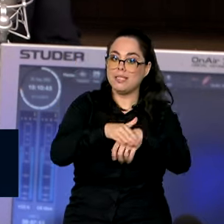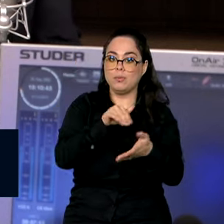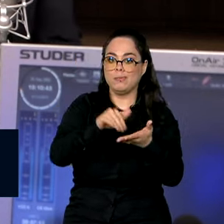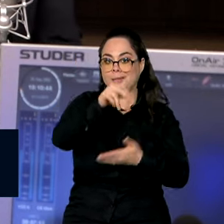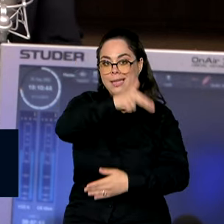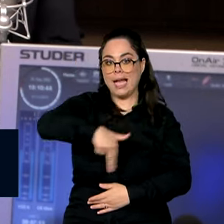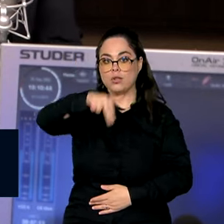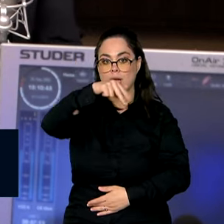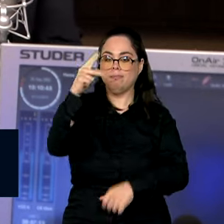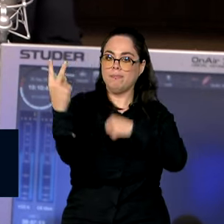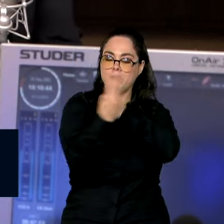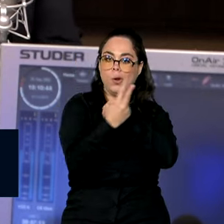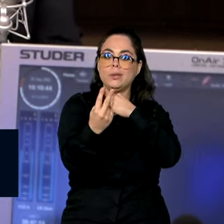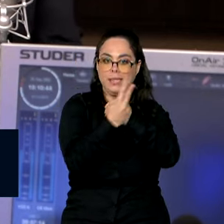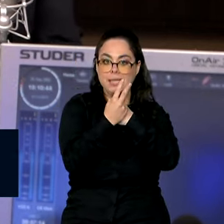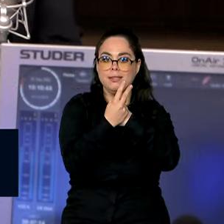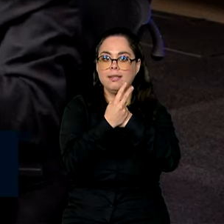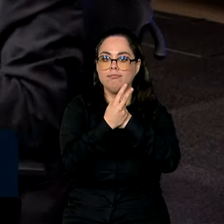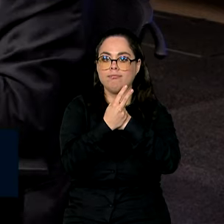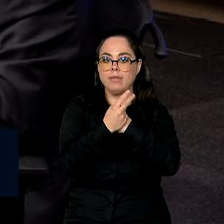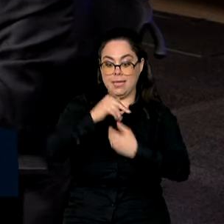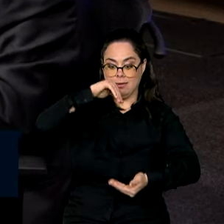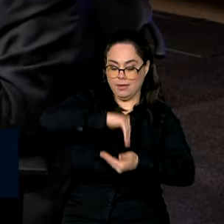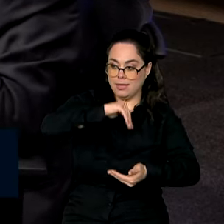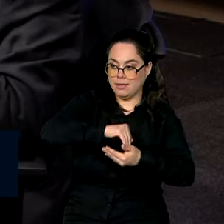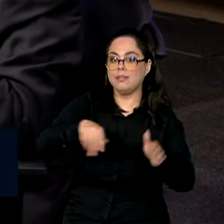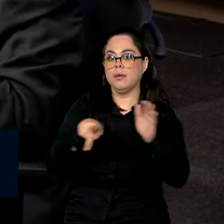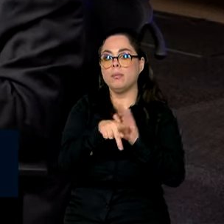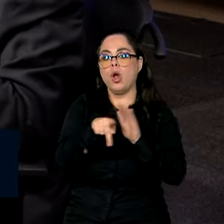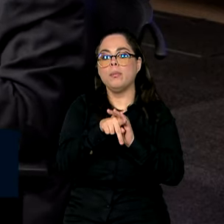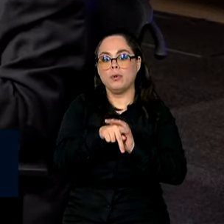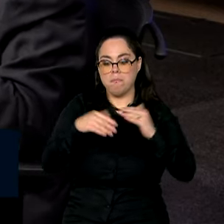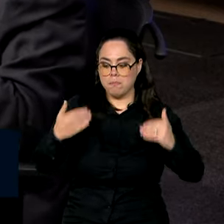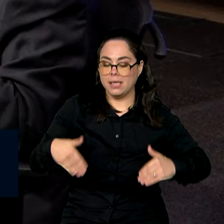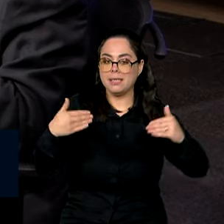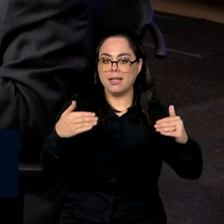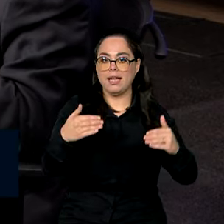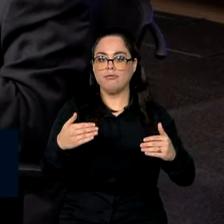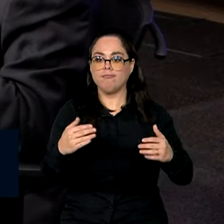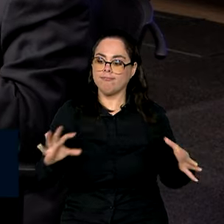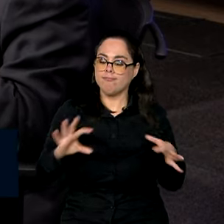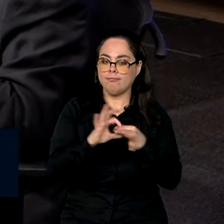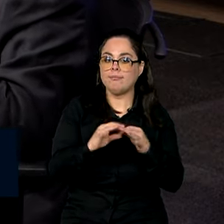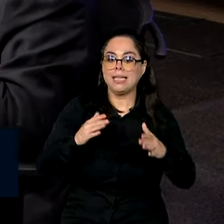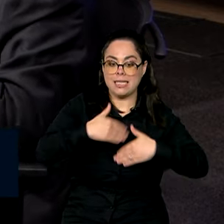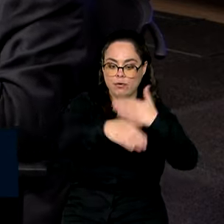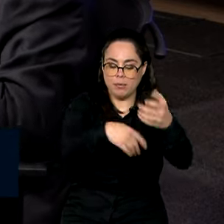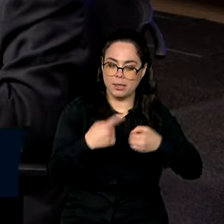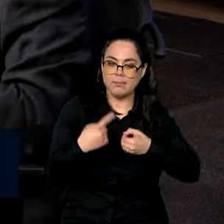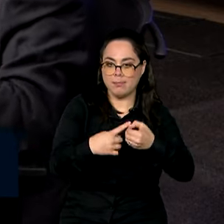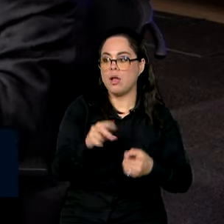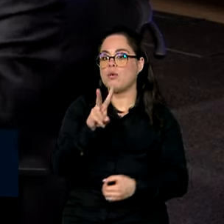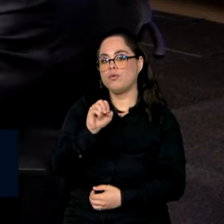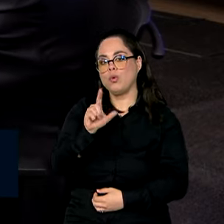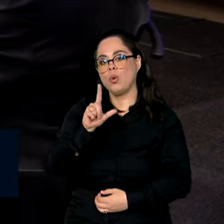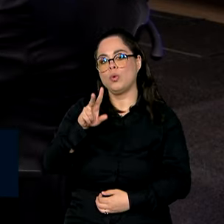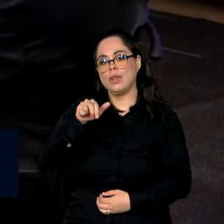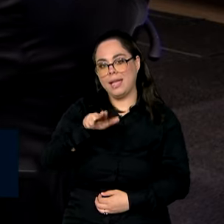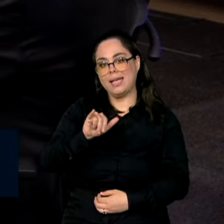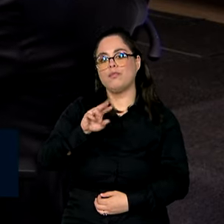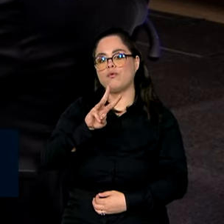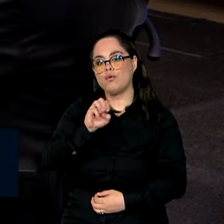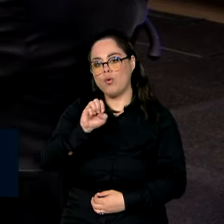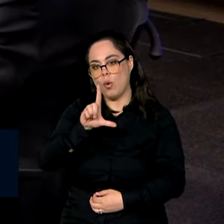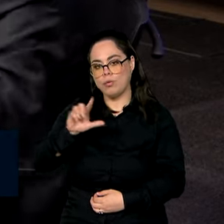Nacional de Proteção e Defesa Civil do Ministério da Integração e do desenvolvimento Regional V Wolf muito obrigada pela sua participação aqui na